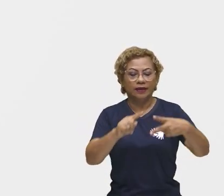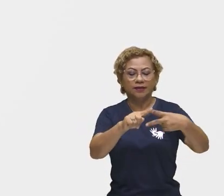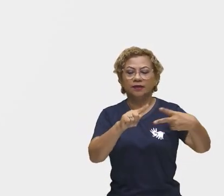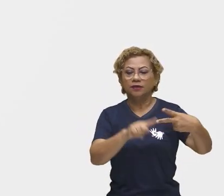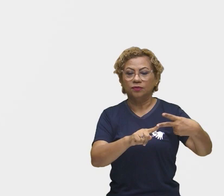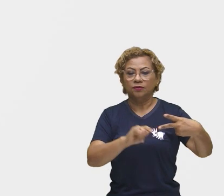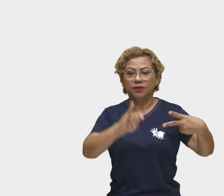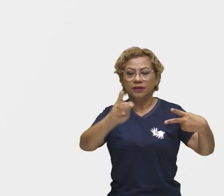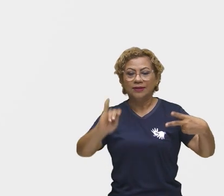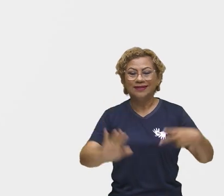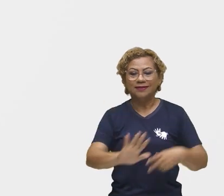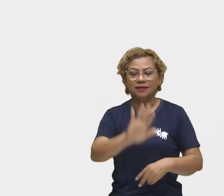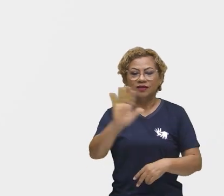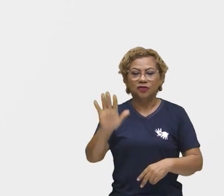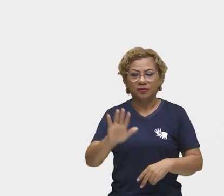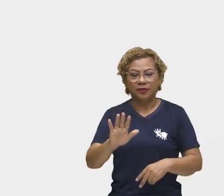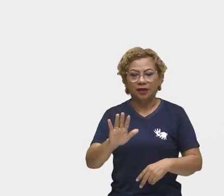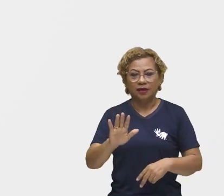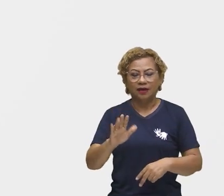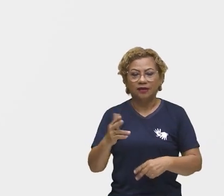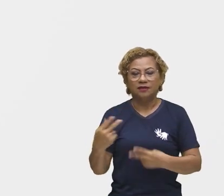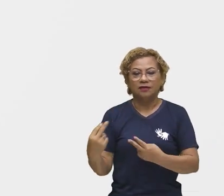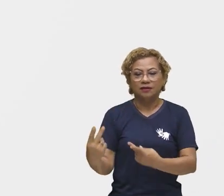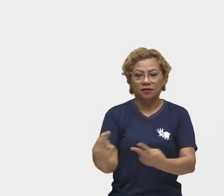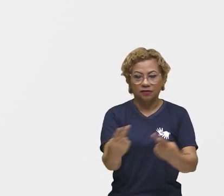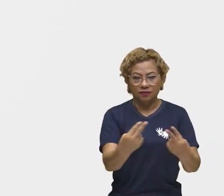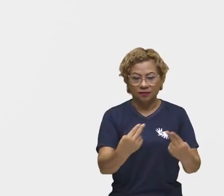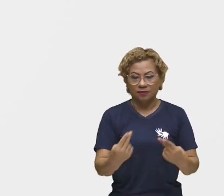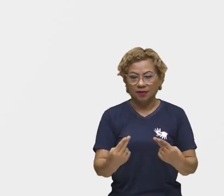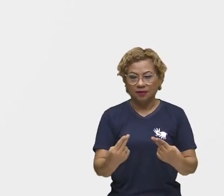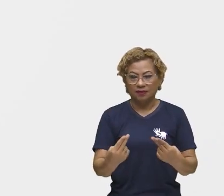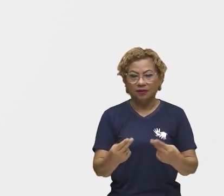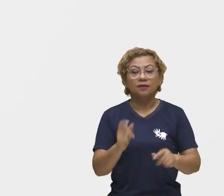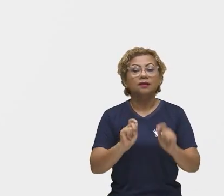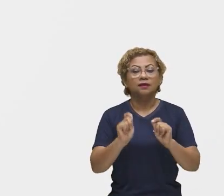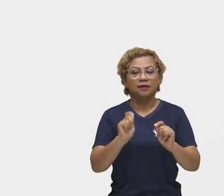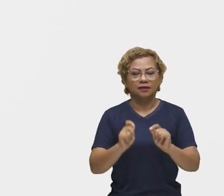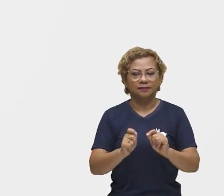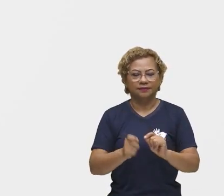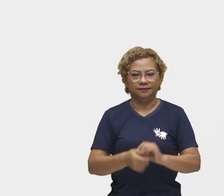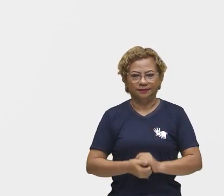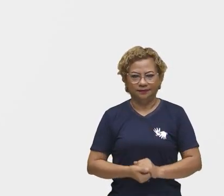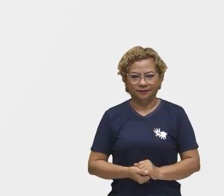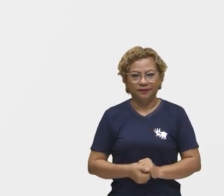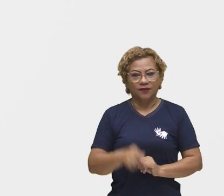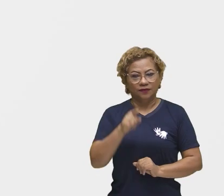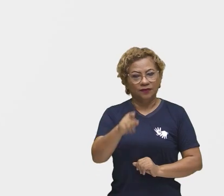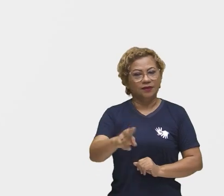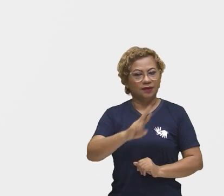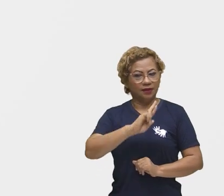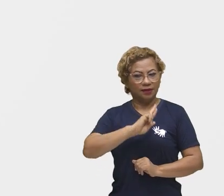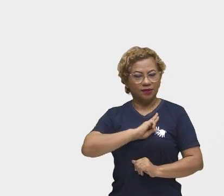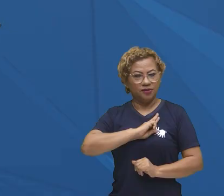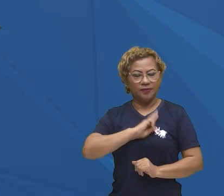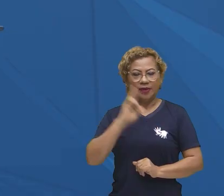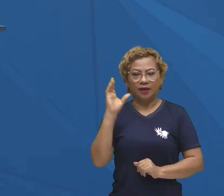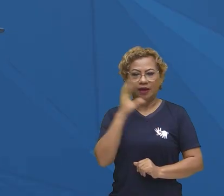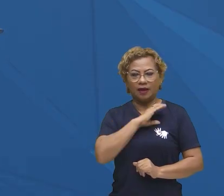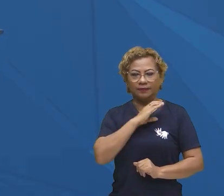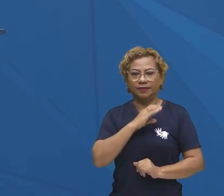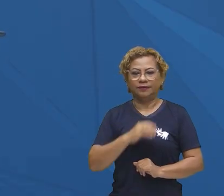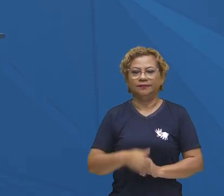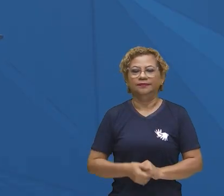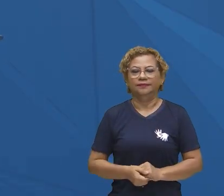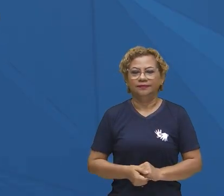em comum, na verdade, ali a Uber e o táxi? Responde para mim rapidinho, olha aí,